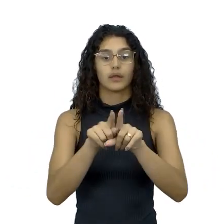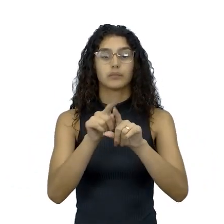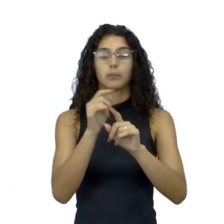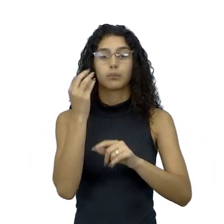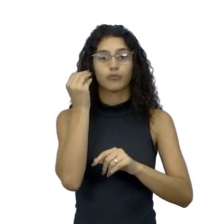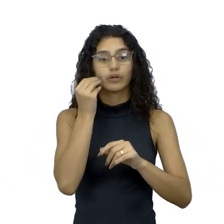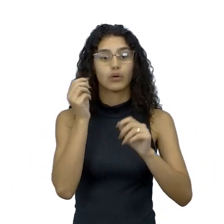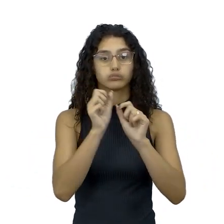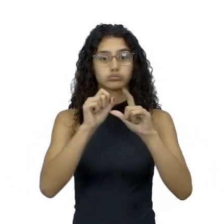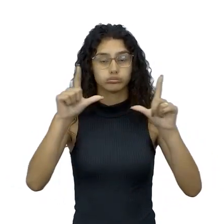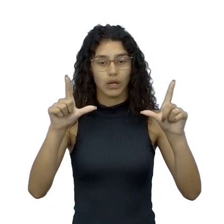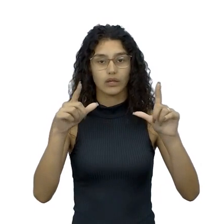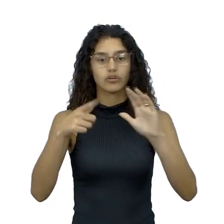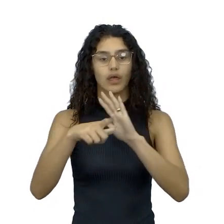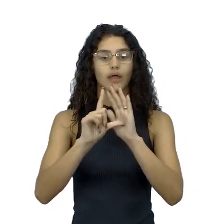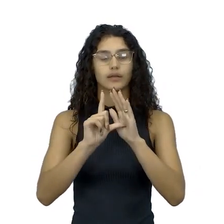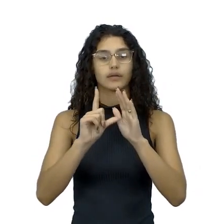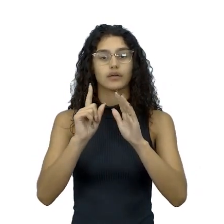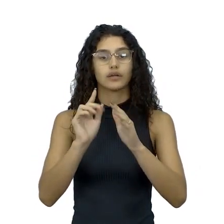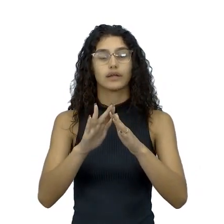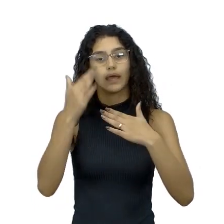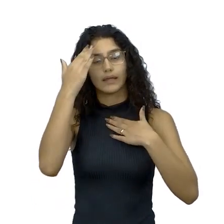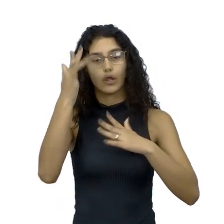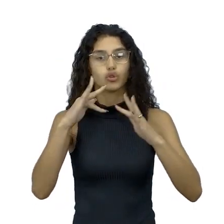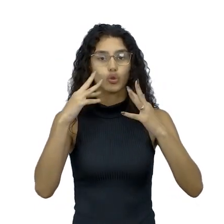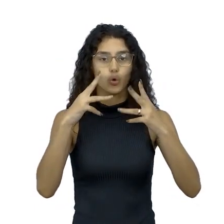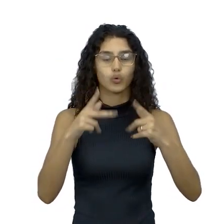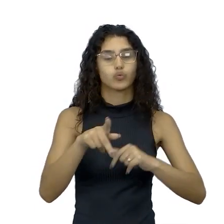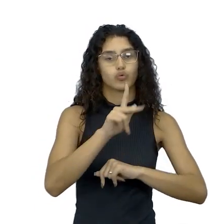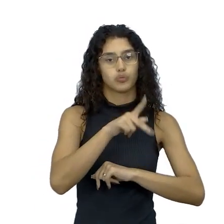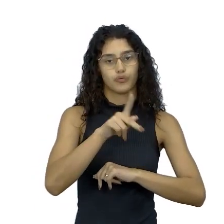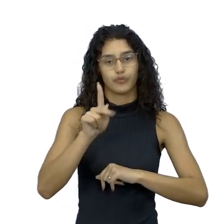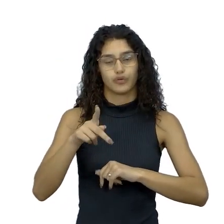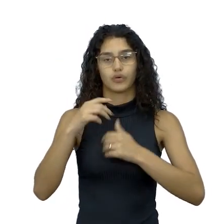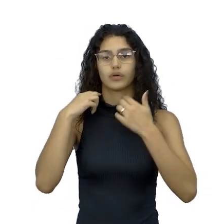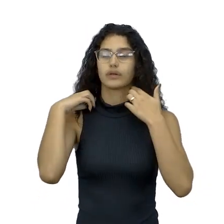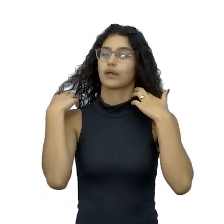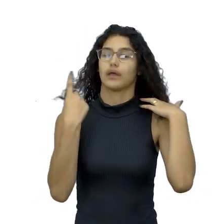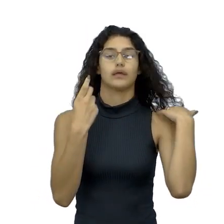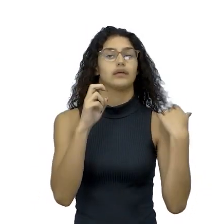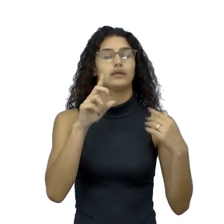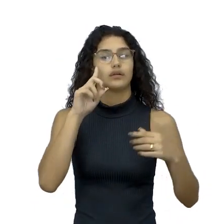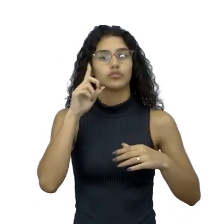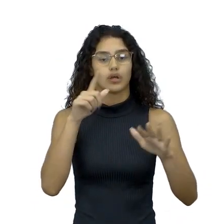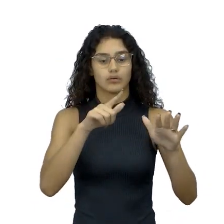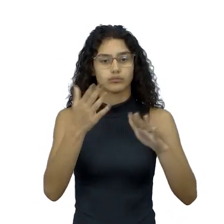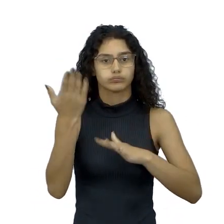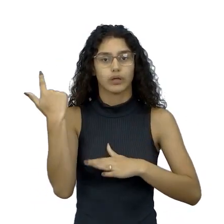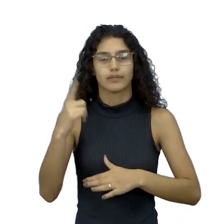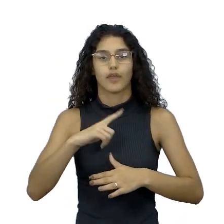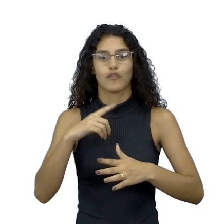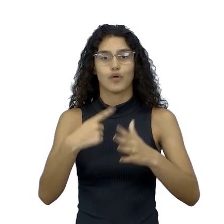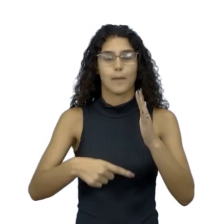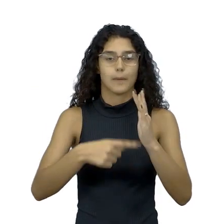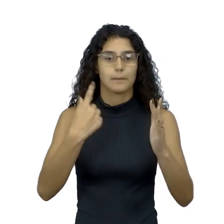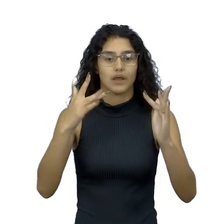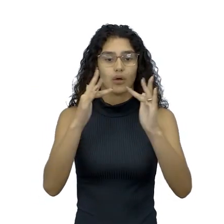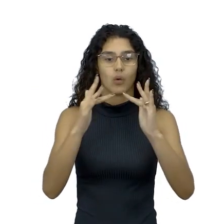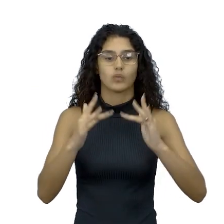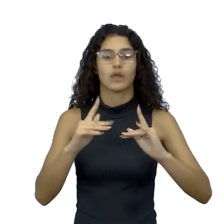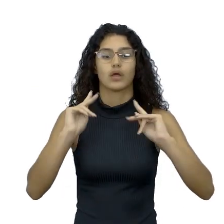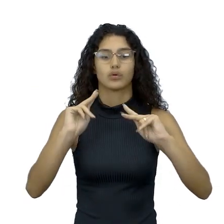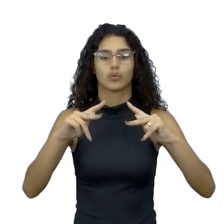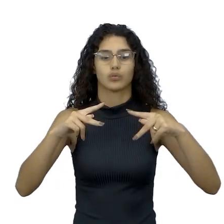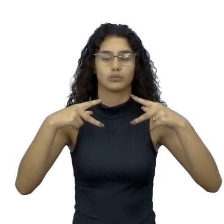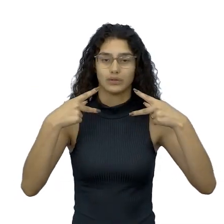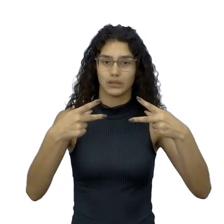slide antes de mudar e agradecer todos os professores que, né, há 15 dias atrás, vocês tiveram a primeira vez de contato com esses links,